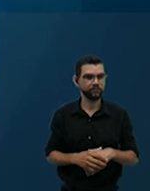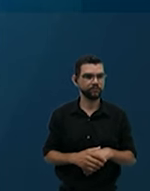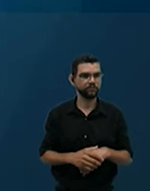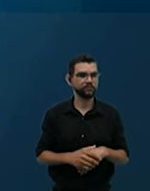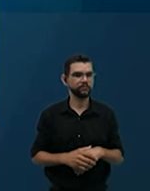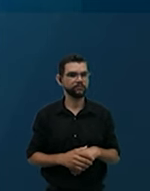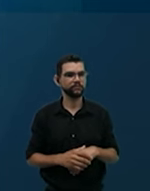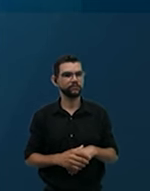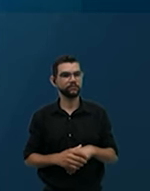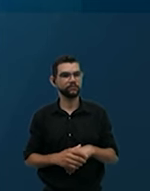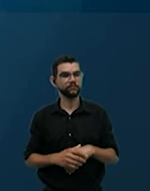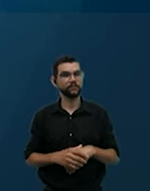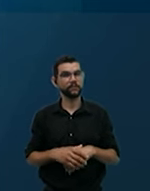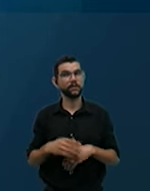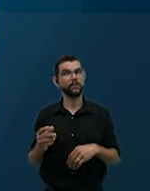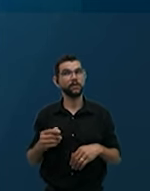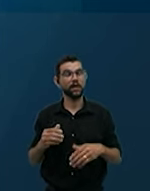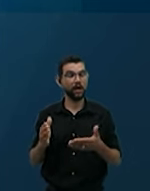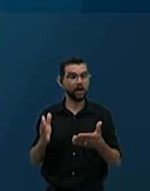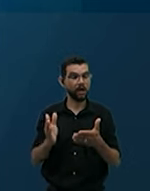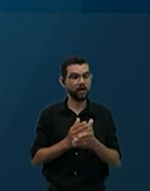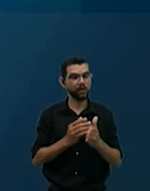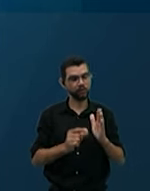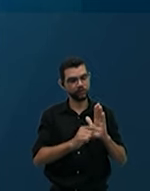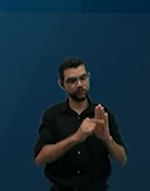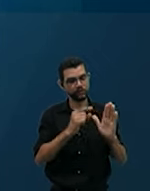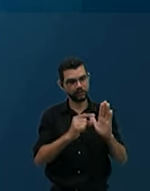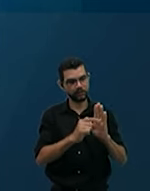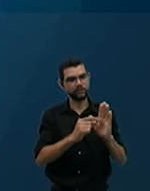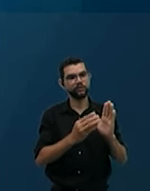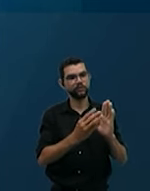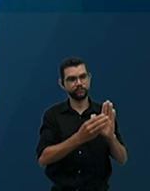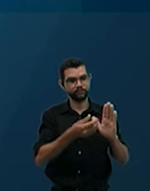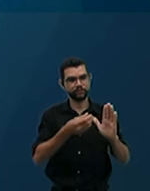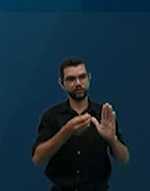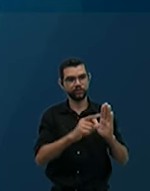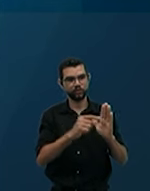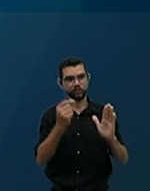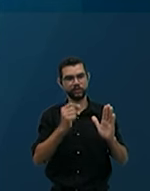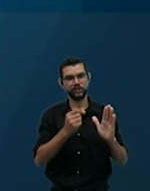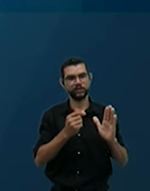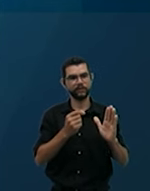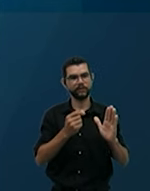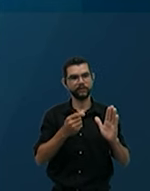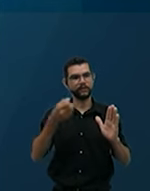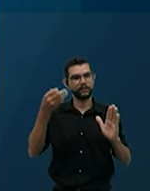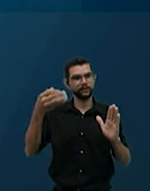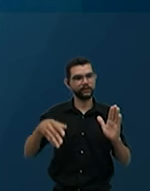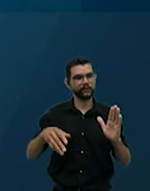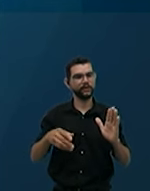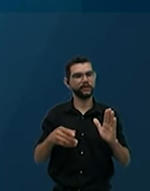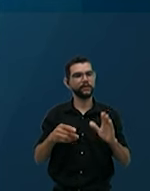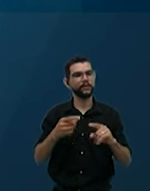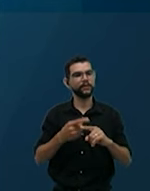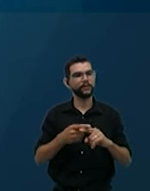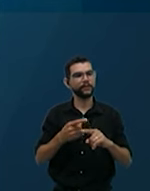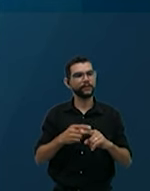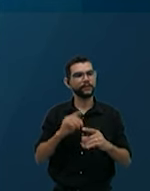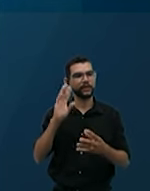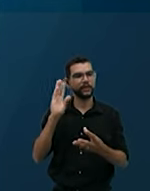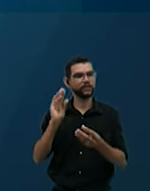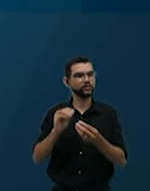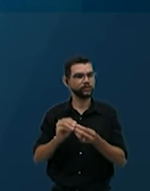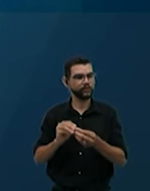pequenos trechos só para responder aquilo que foi posto da tribuna, porque o voto é alongado, tem